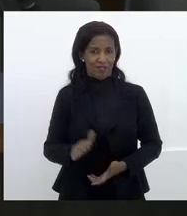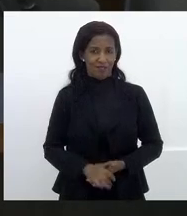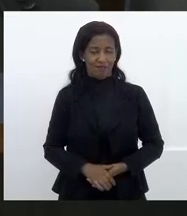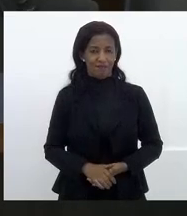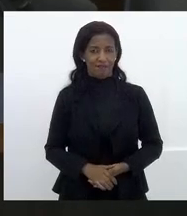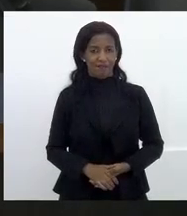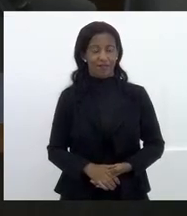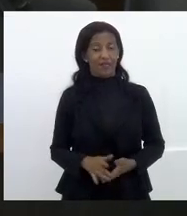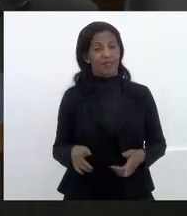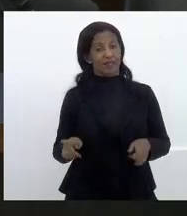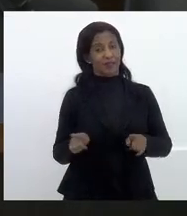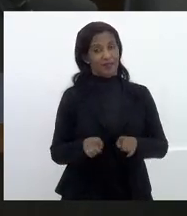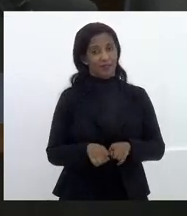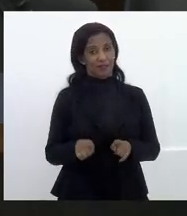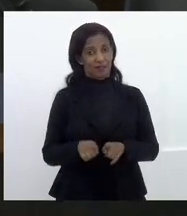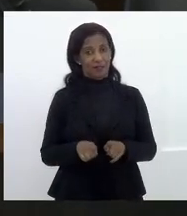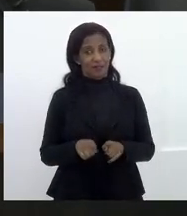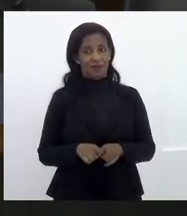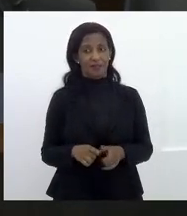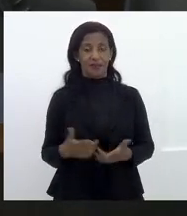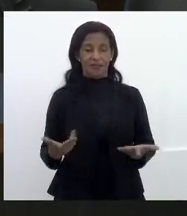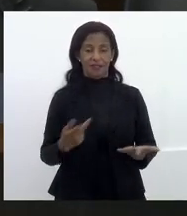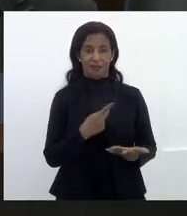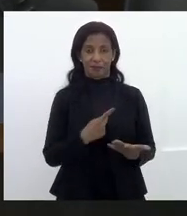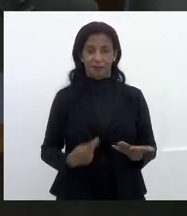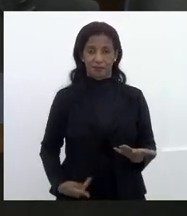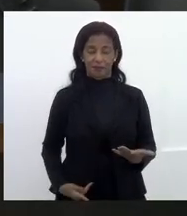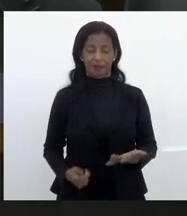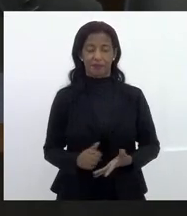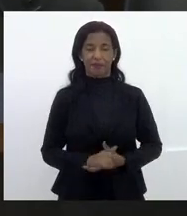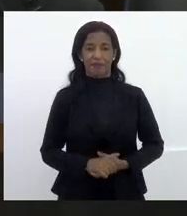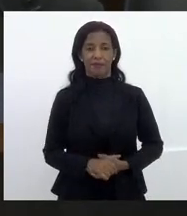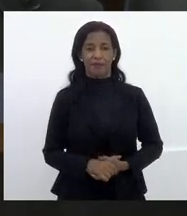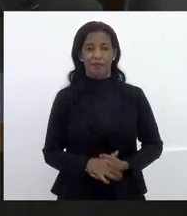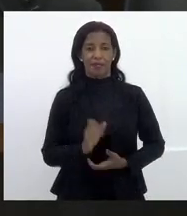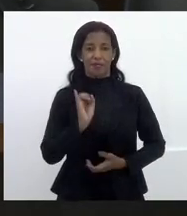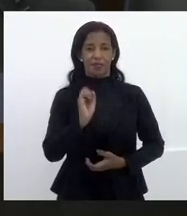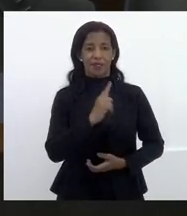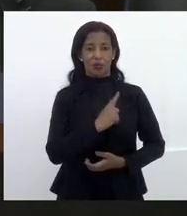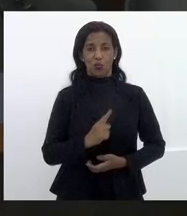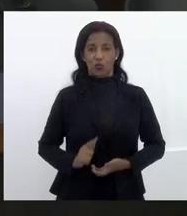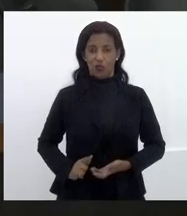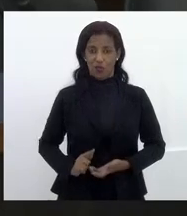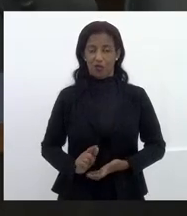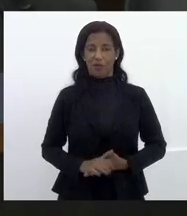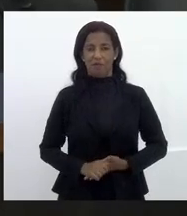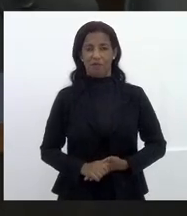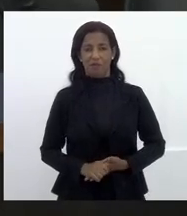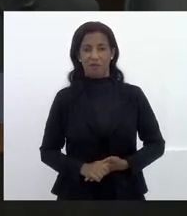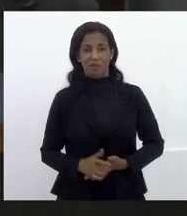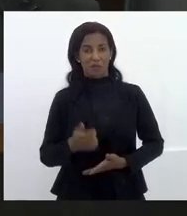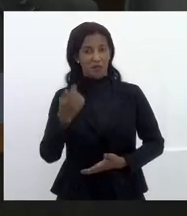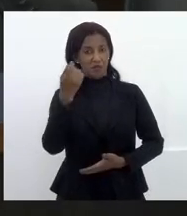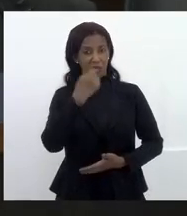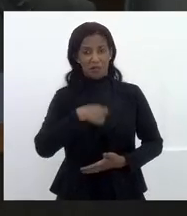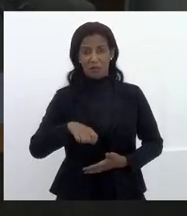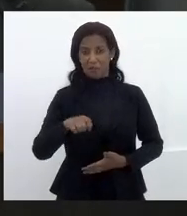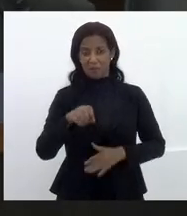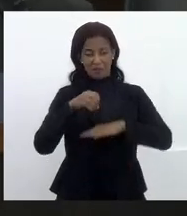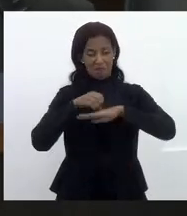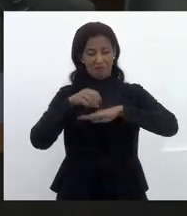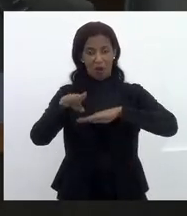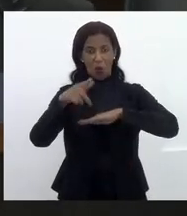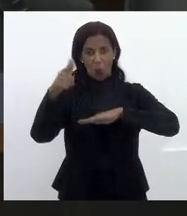e até porque seu presidente se o governo não precisa nem mandar outra